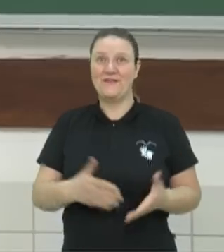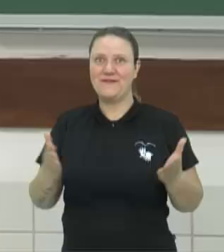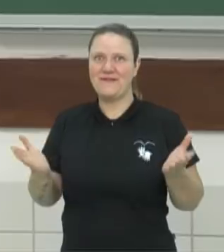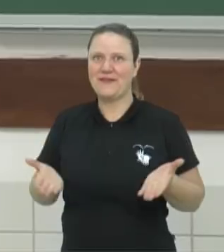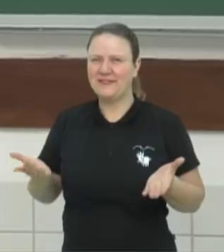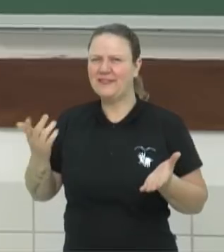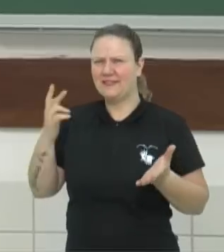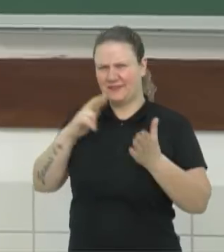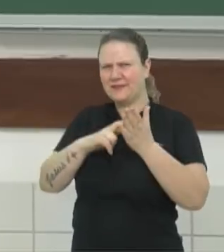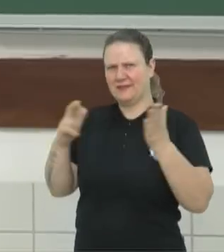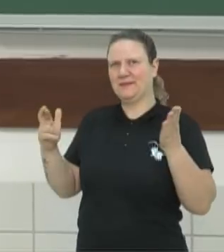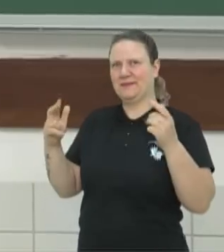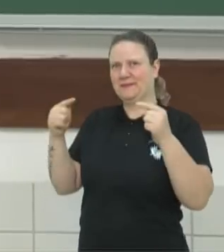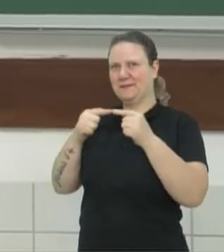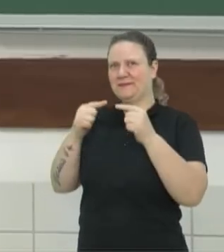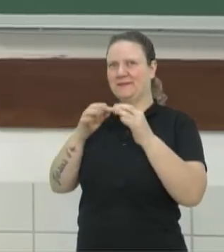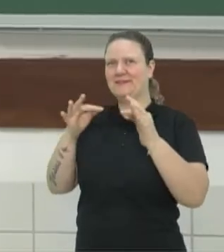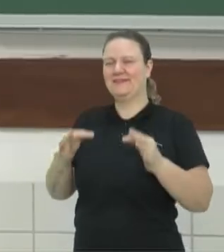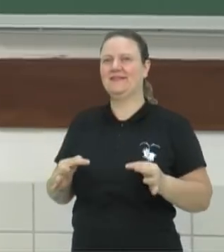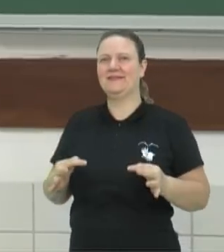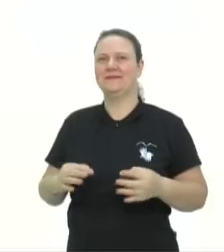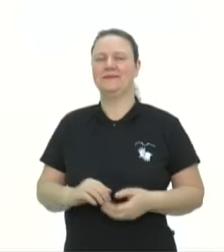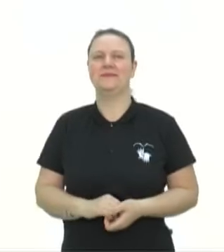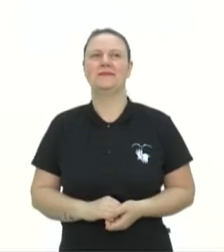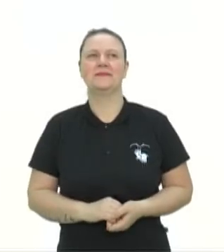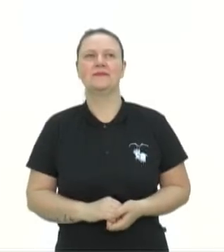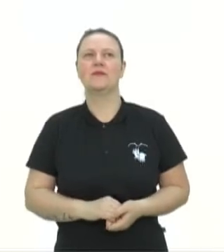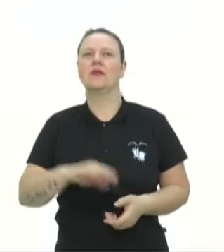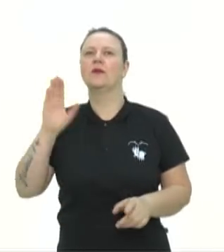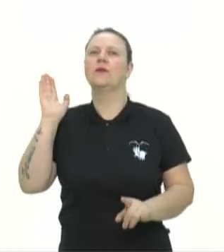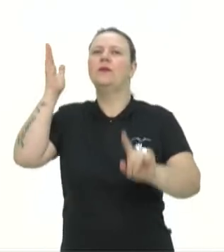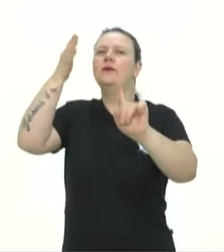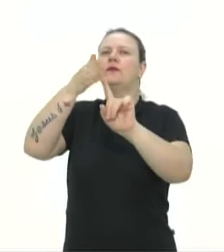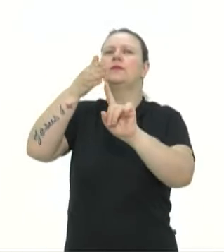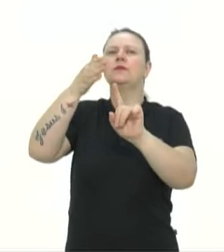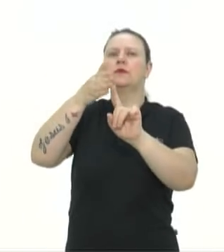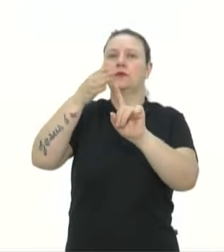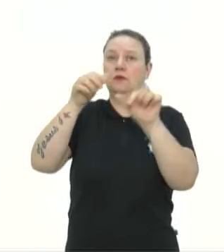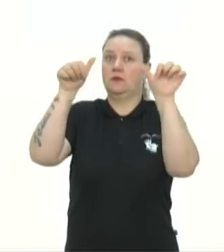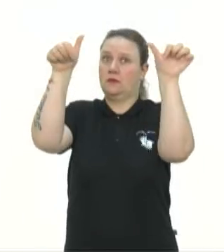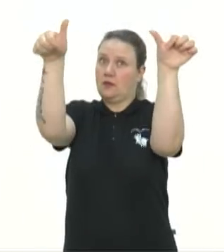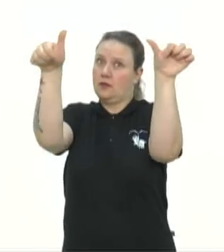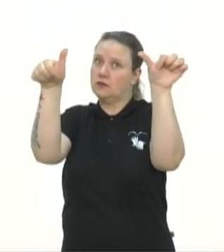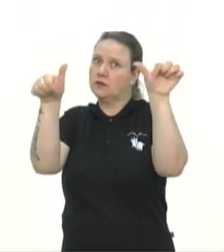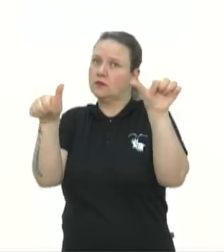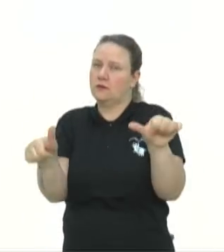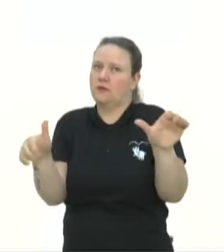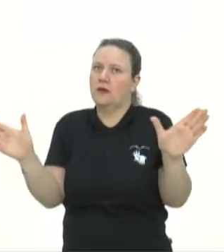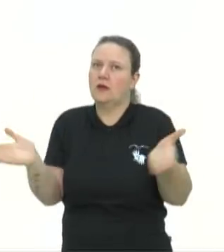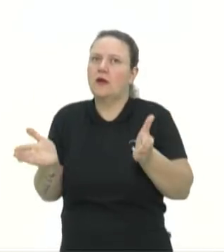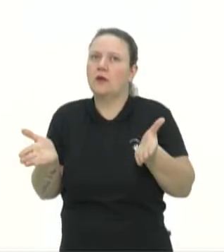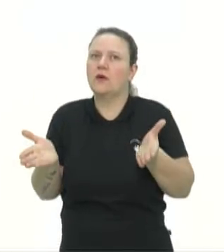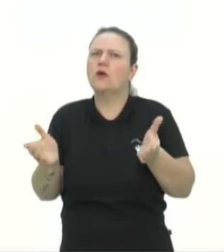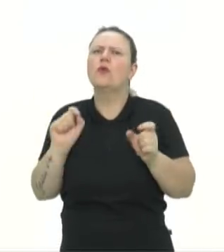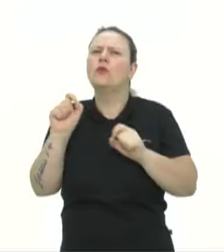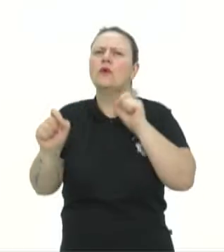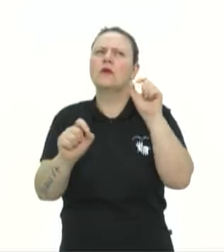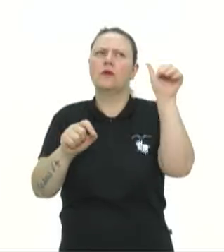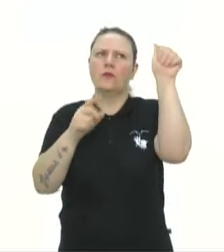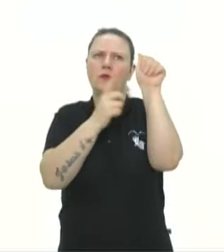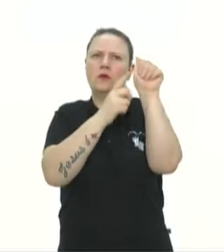Vamos ver a resposta, então? Observem aqui. O objetivo deste cartaz, nesse caso, é estimular a mudança